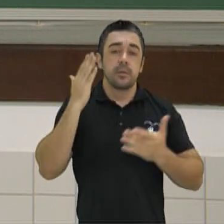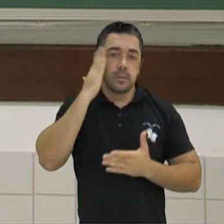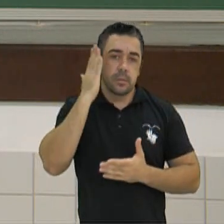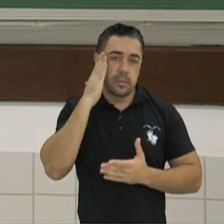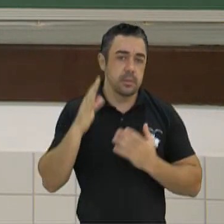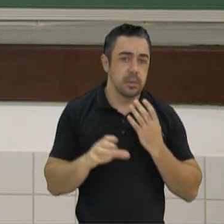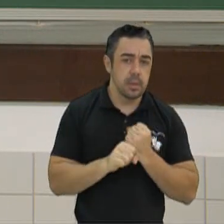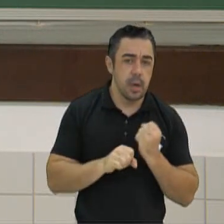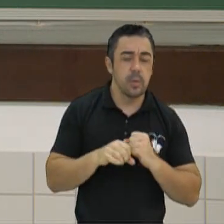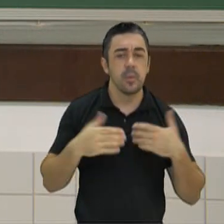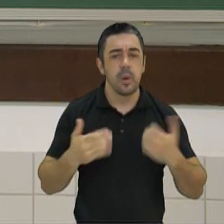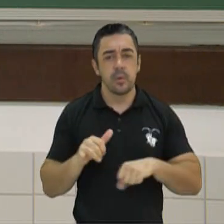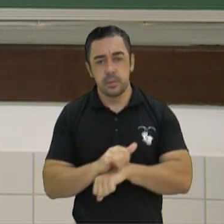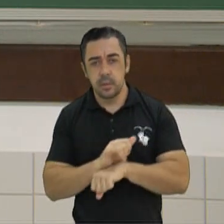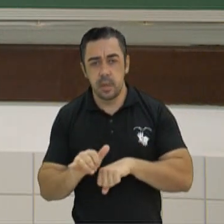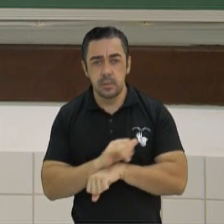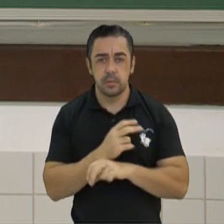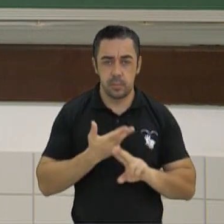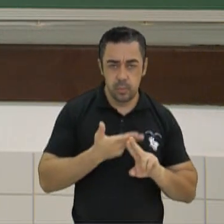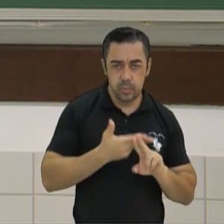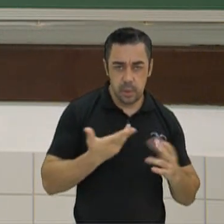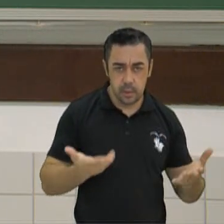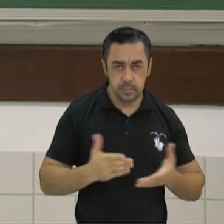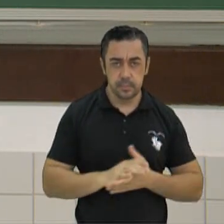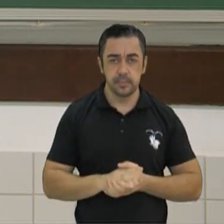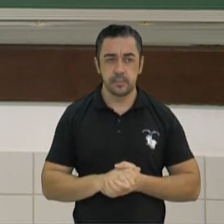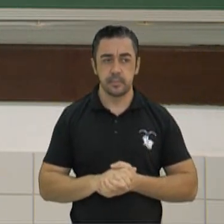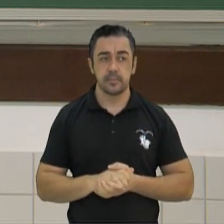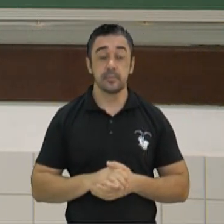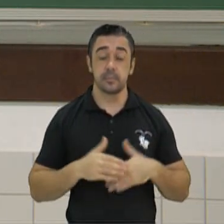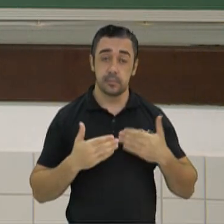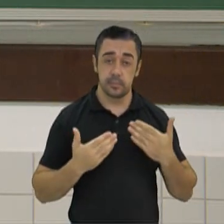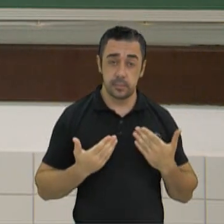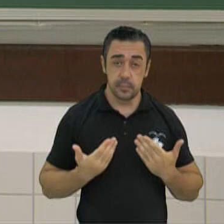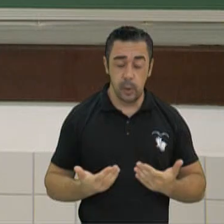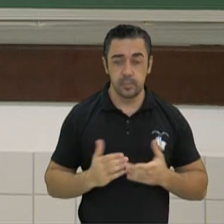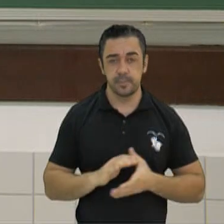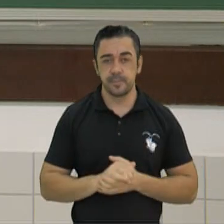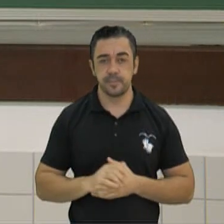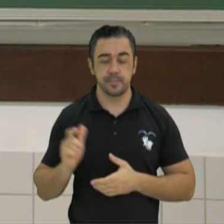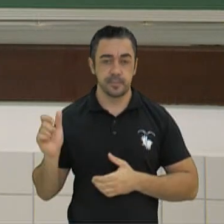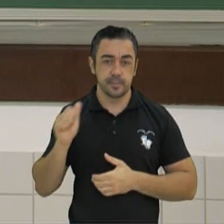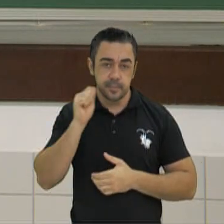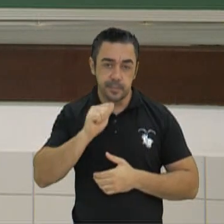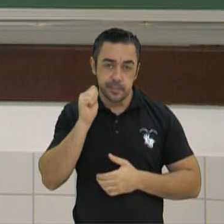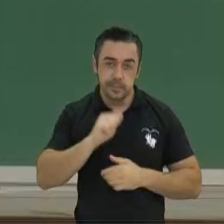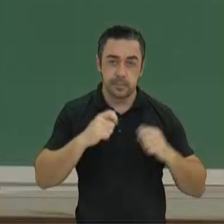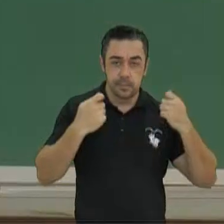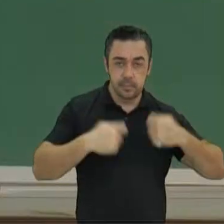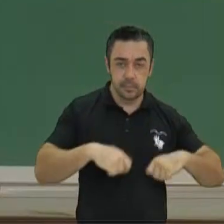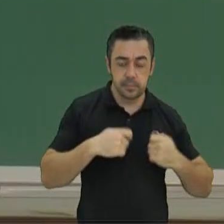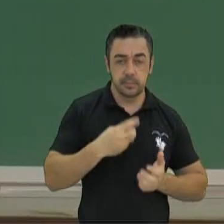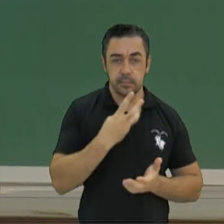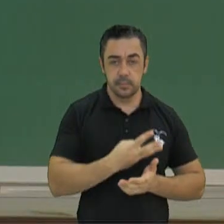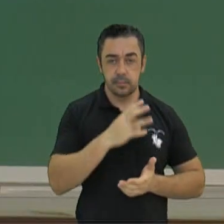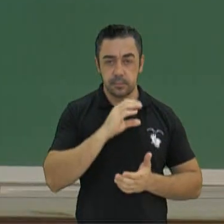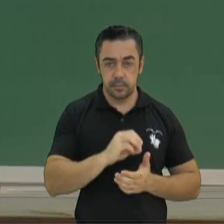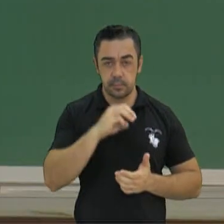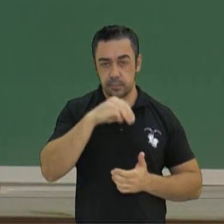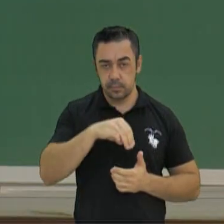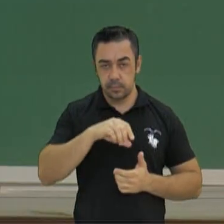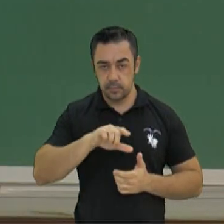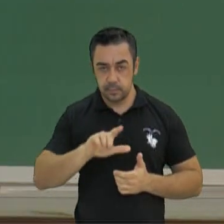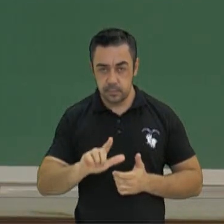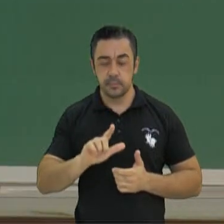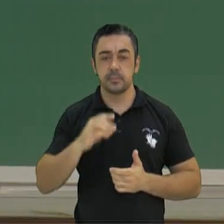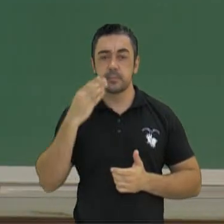cálculo, qual estratégia você vai utilizar, tá bom? Então, olha só, Carla precisa de 30 mililitros de